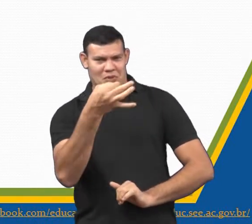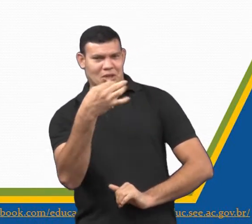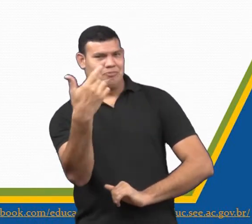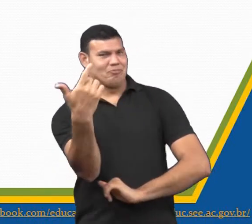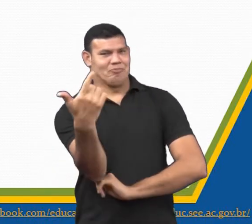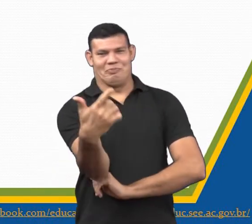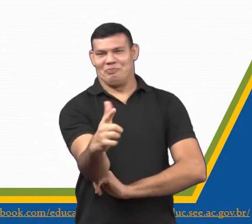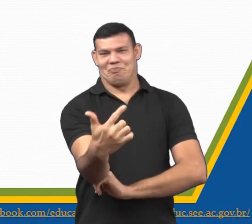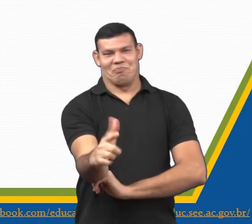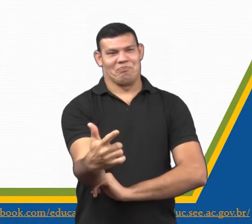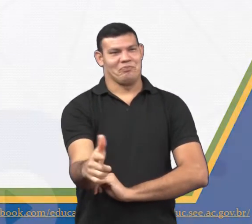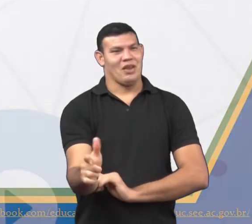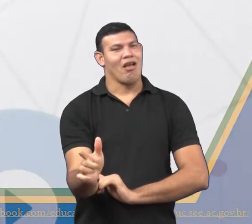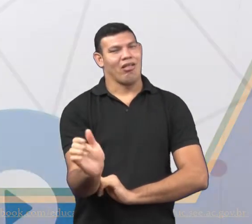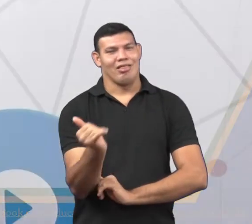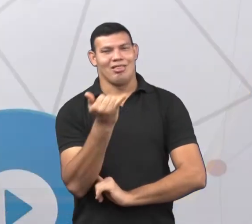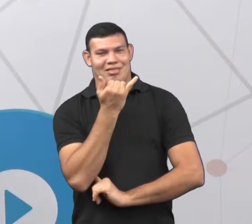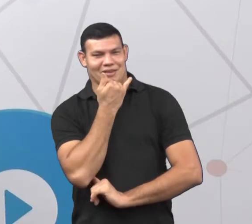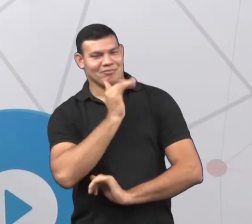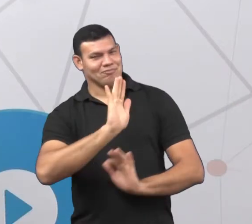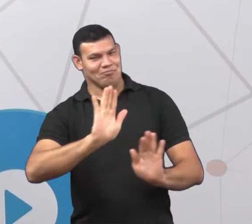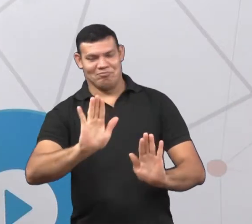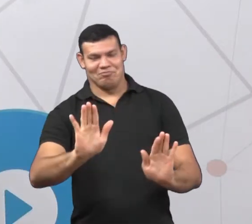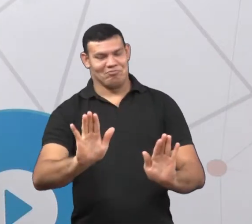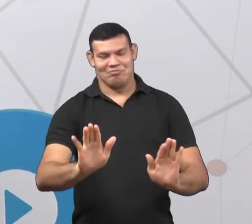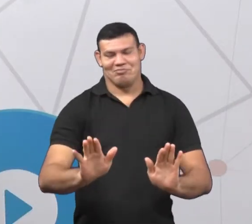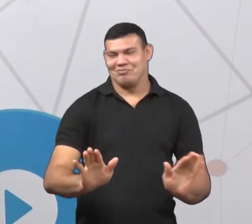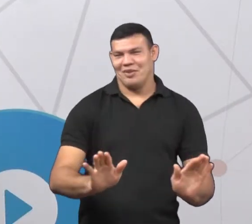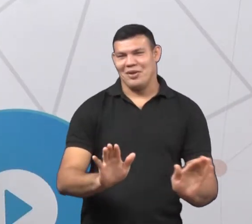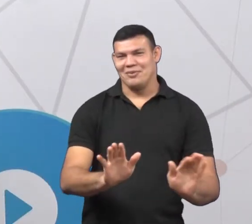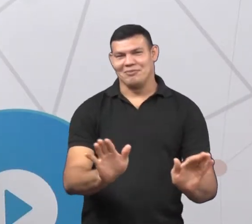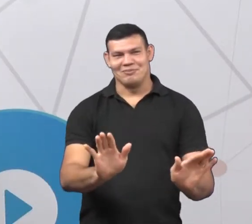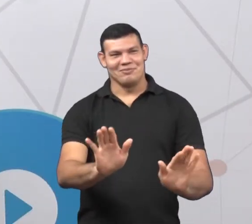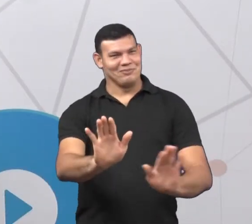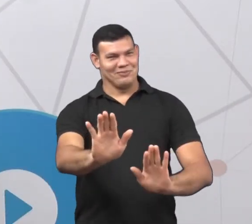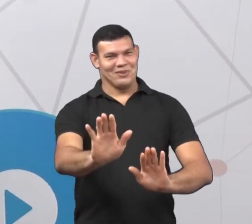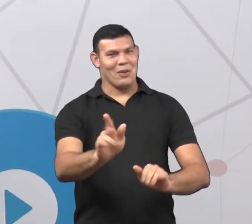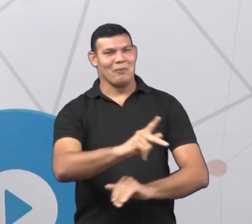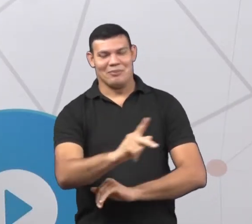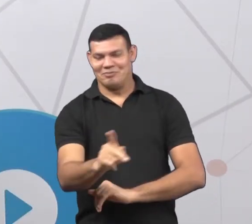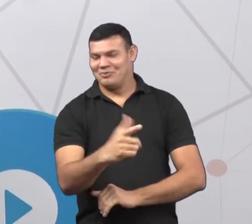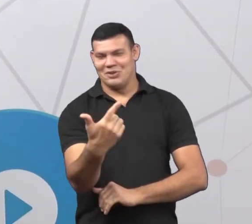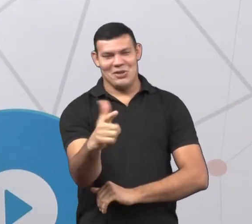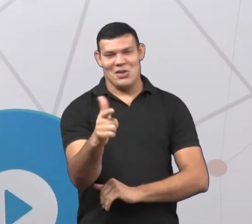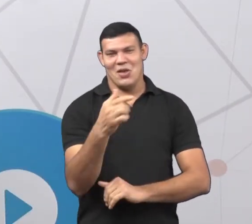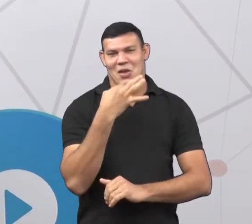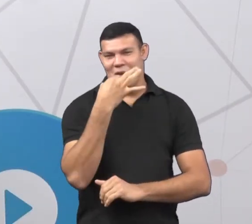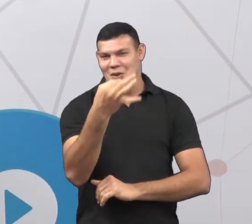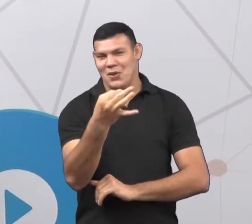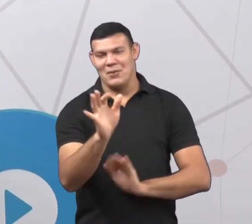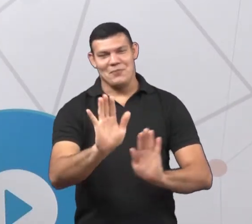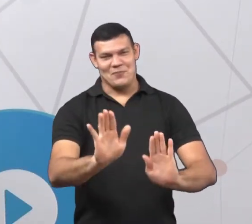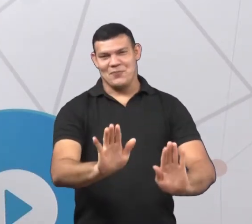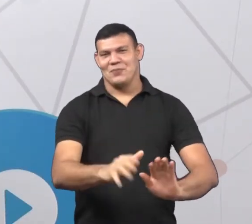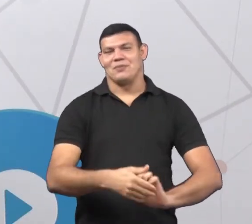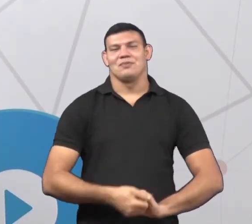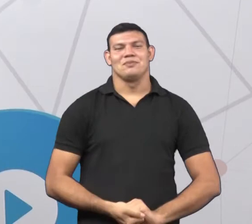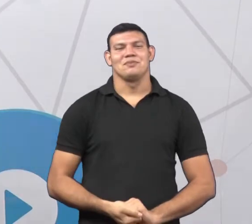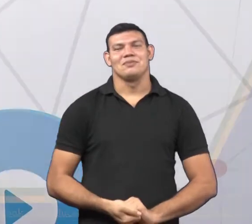Quando o professor pergunta, fulaninho, o que você pensa do assunto tal? Professor, eu não tenho uma opinião formada. Muito